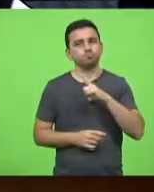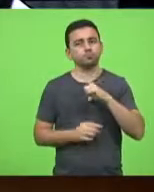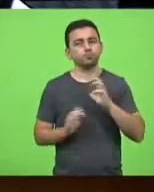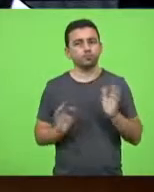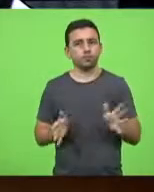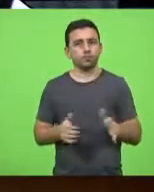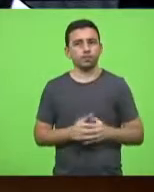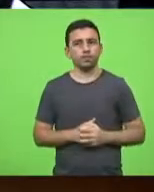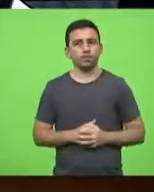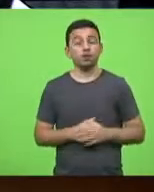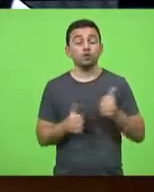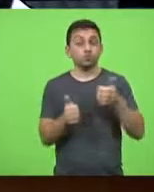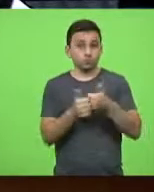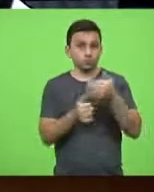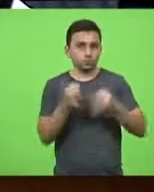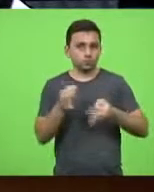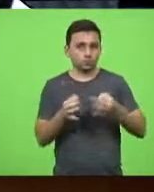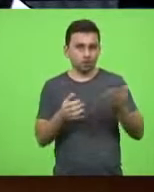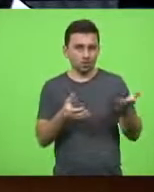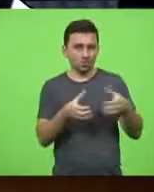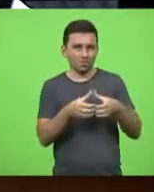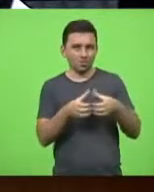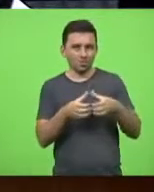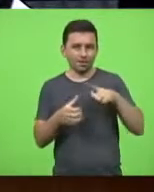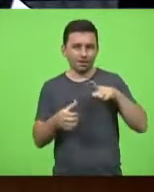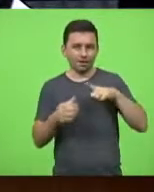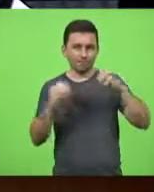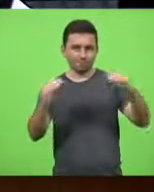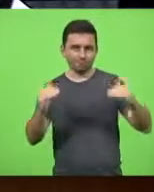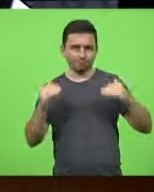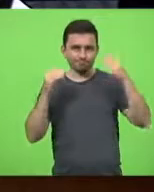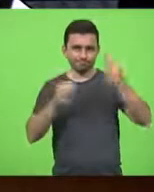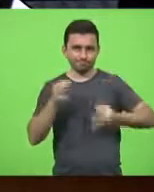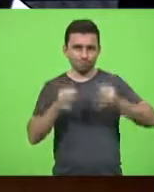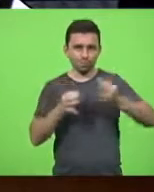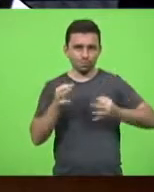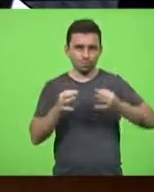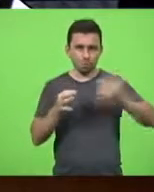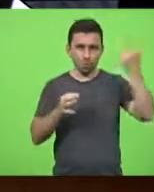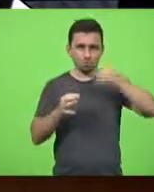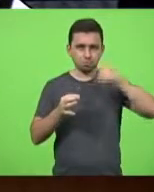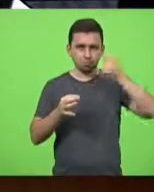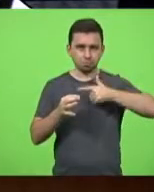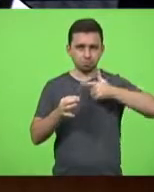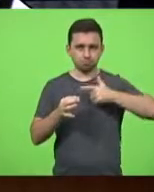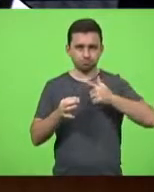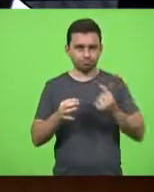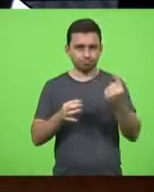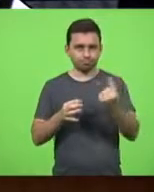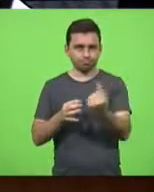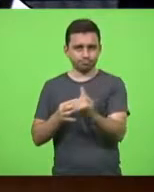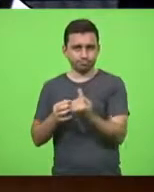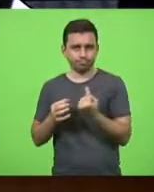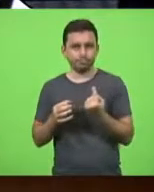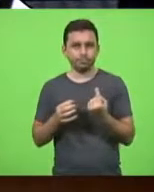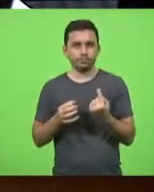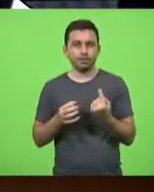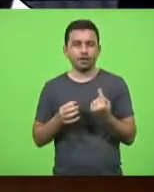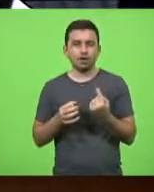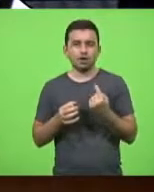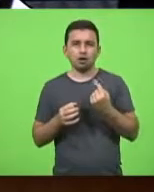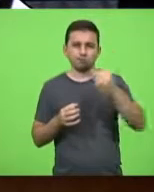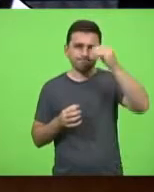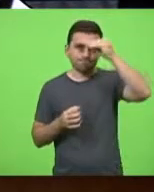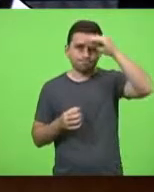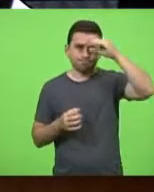O Tribunal de Justiça, composto por seus desembargadores, todos eles que chegaram ao posto de desembargador com essa capacidade de conhecimento jurídico,